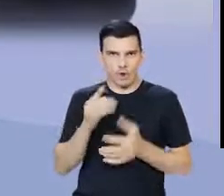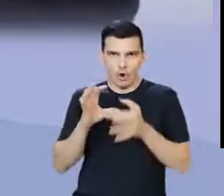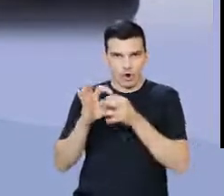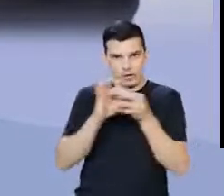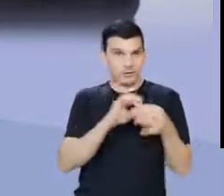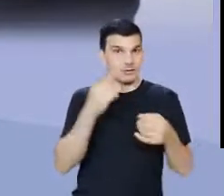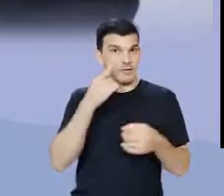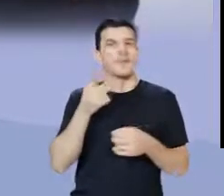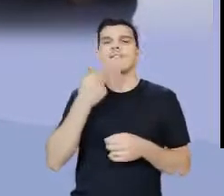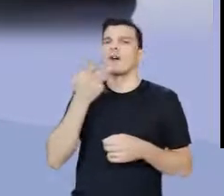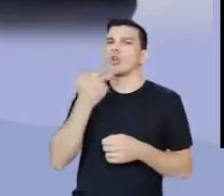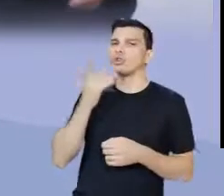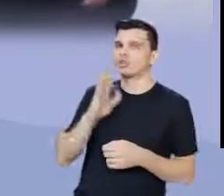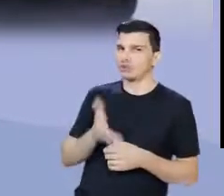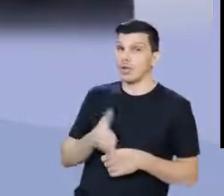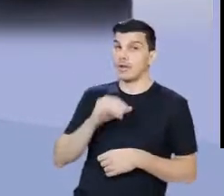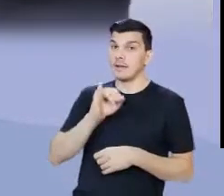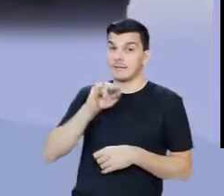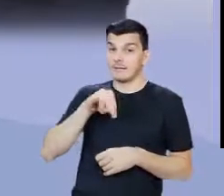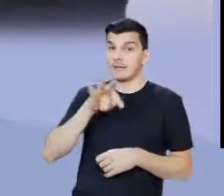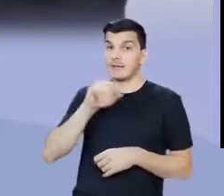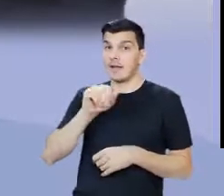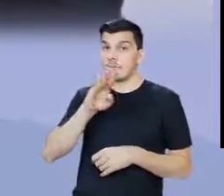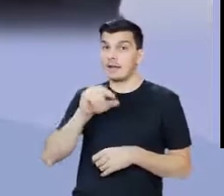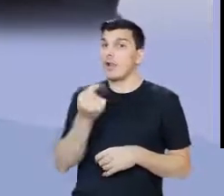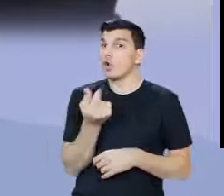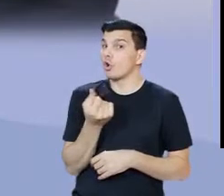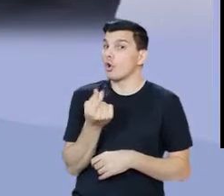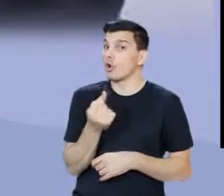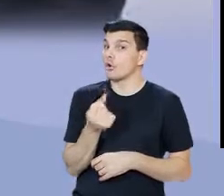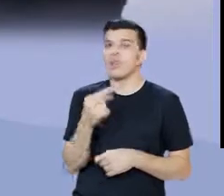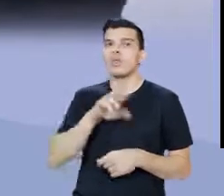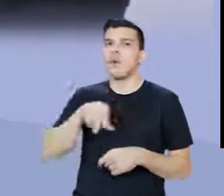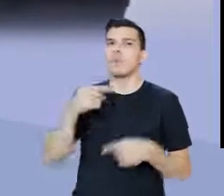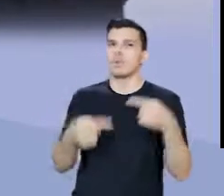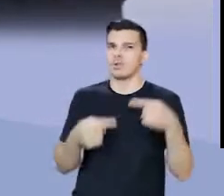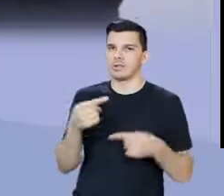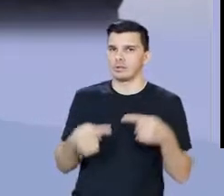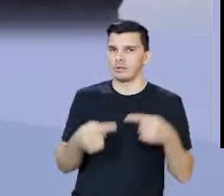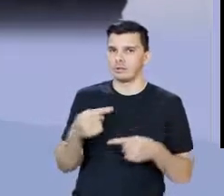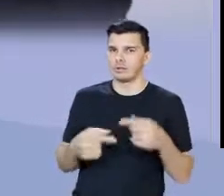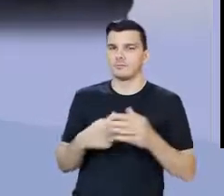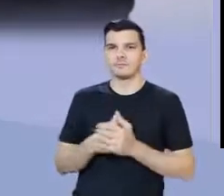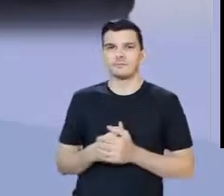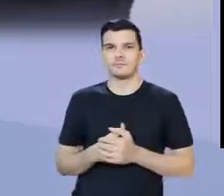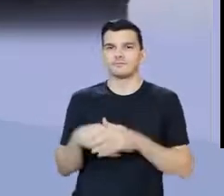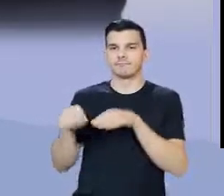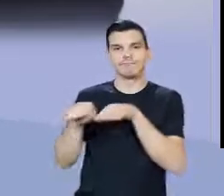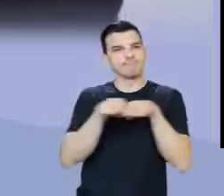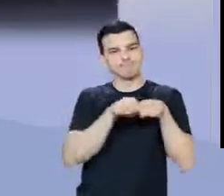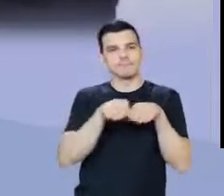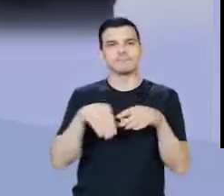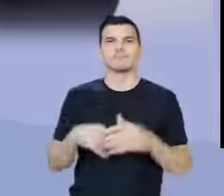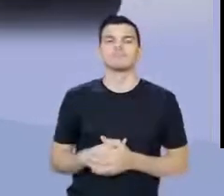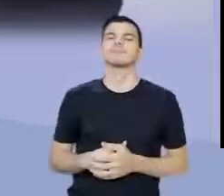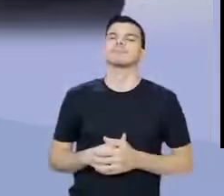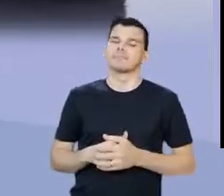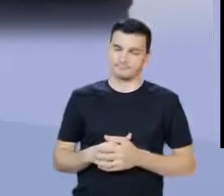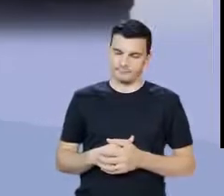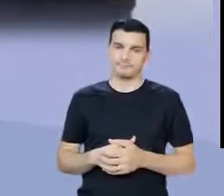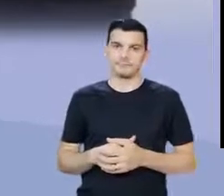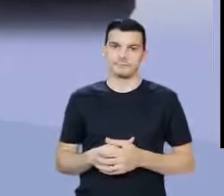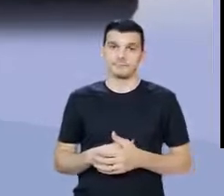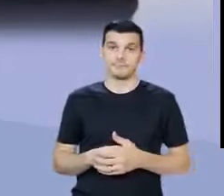você voltar um pouquinho, você vai ver que eu falei de instabilidade econômica e não estabilidade. O que estava estável